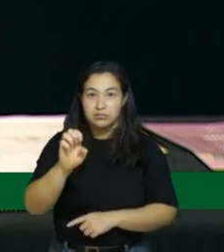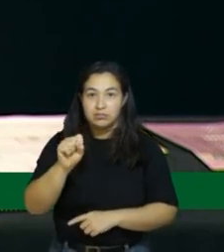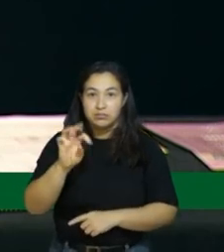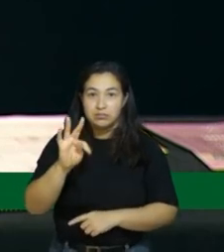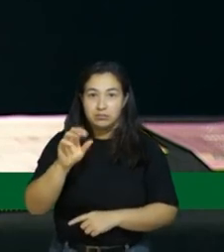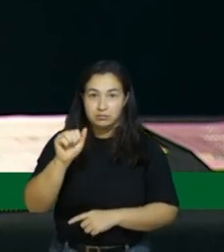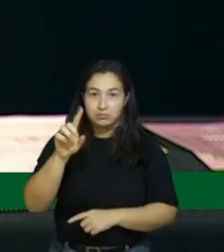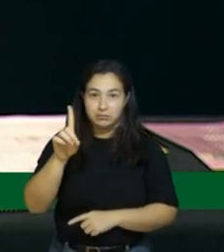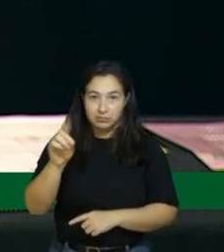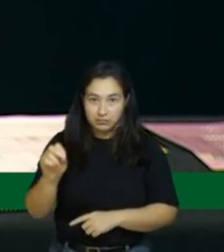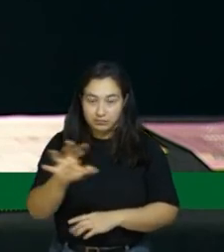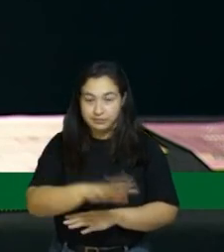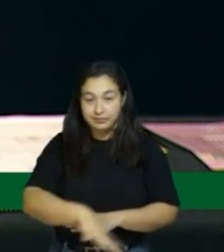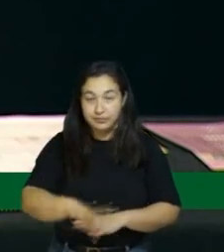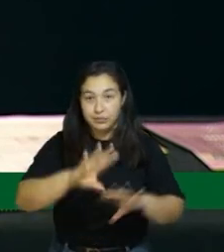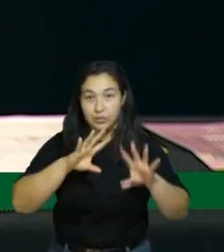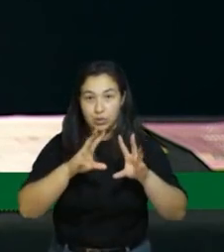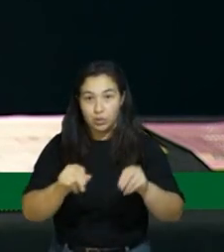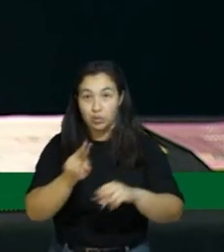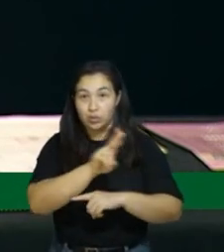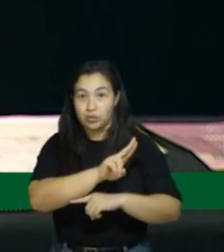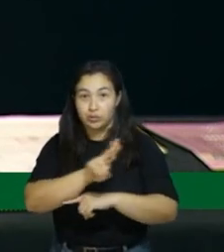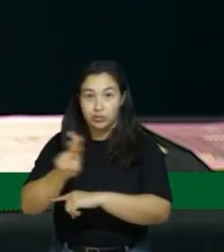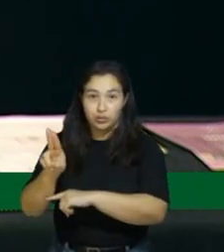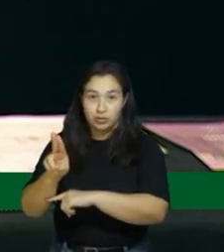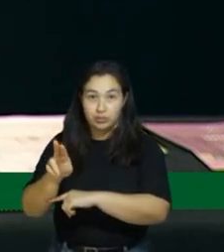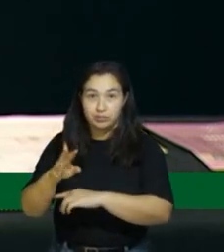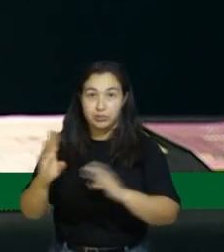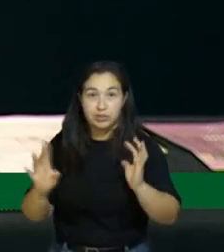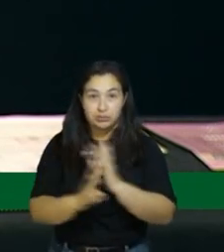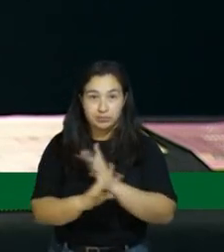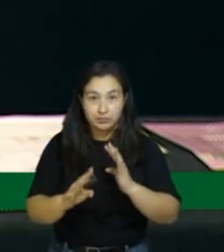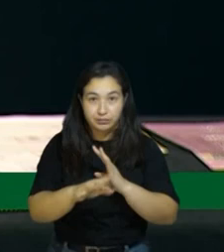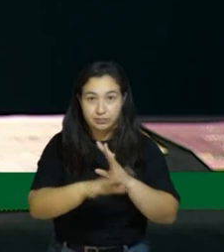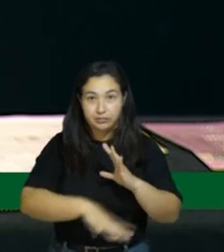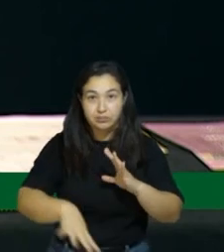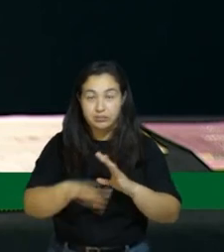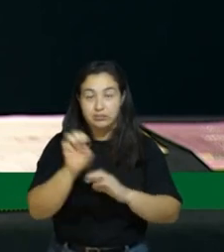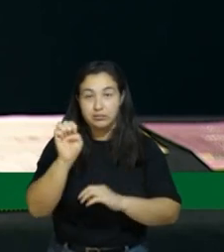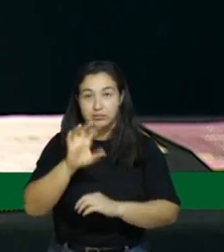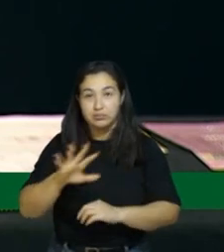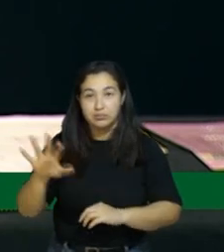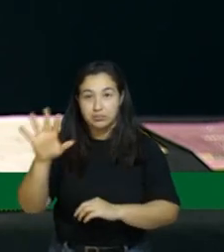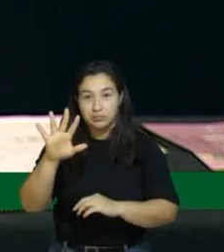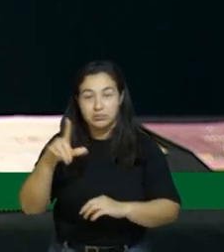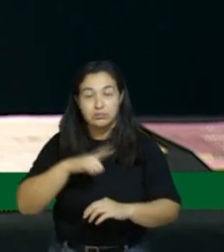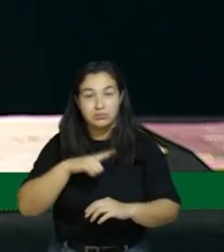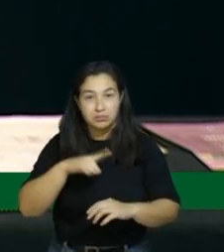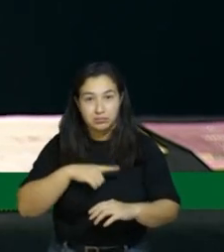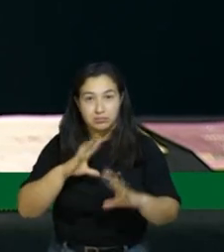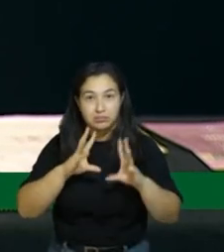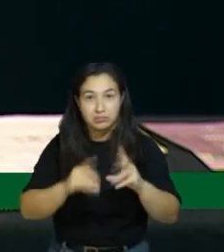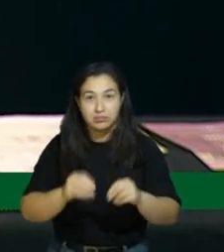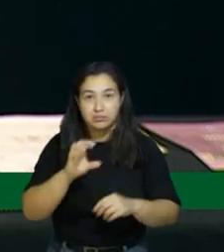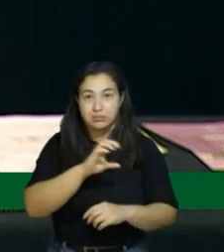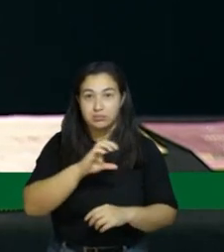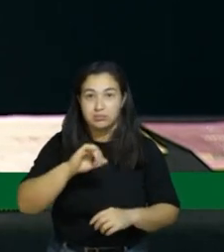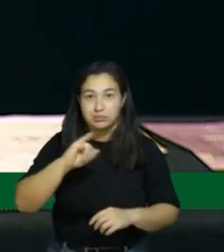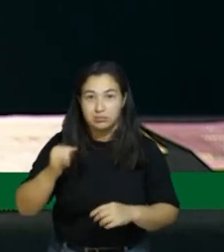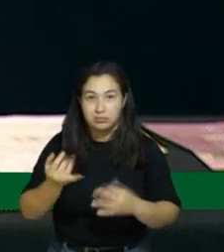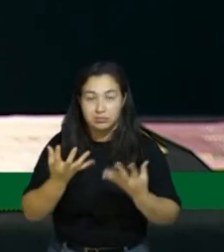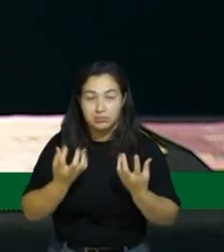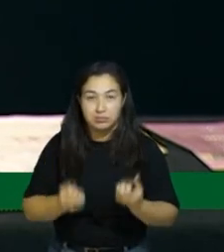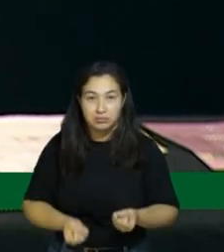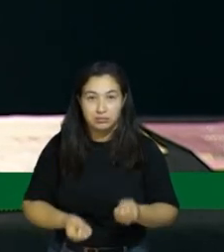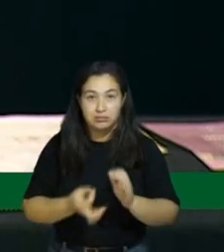metropolitana Vale do Itajaí seja denominada região metropolitana do Vale europeu pareceres favoráveis das comissões de Constituição Justiça relatoria